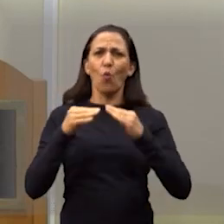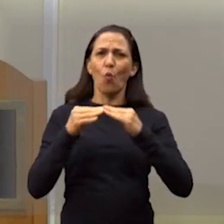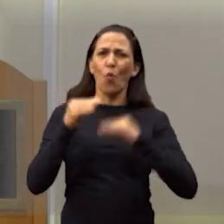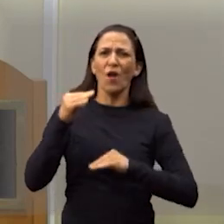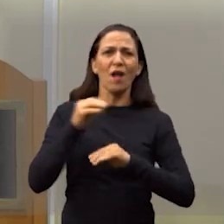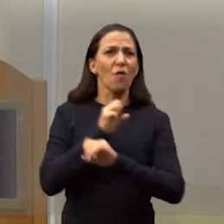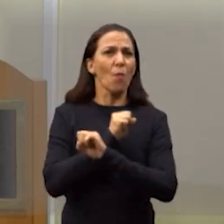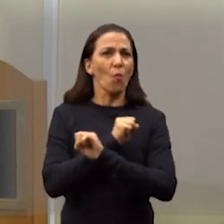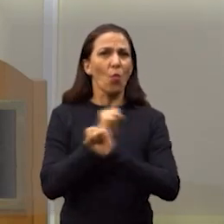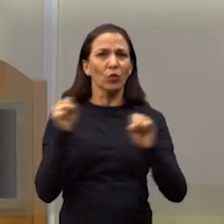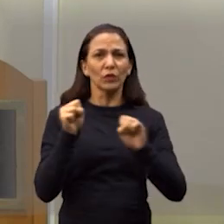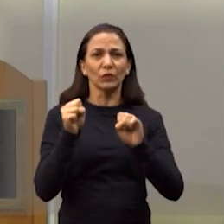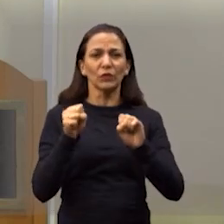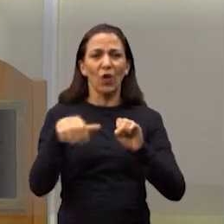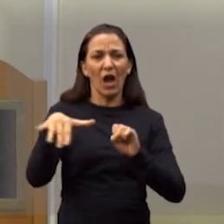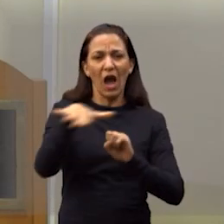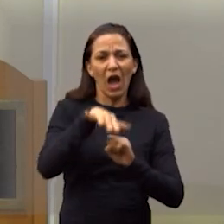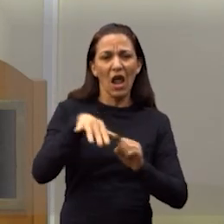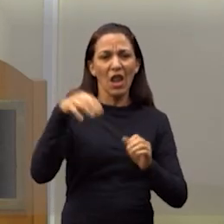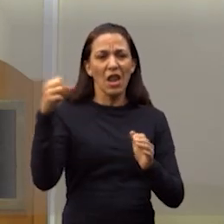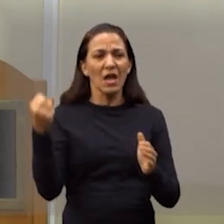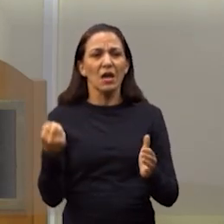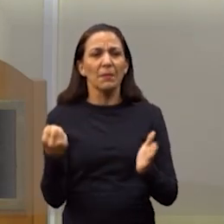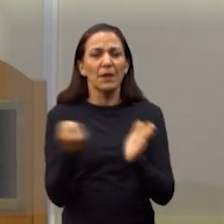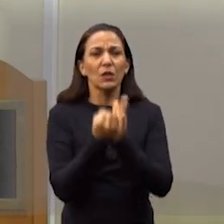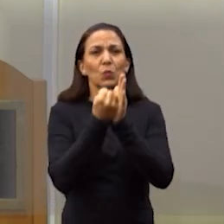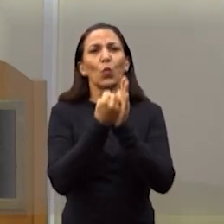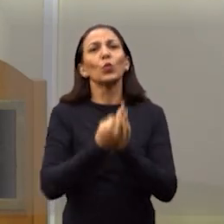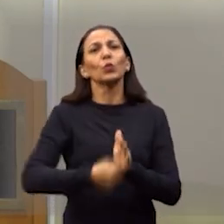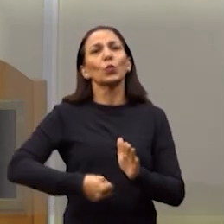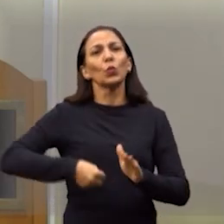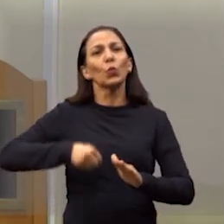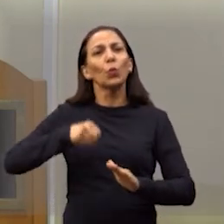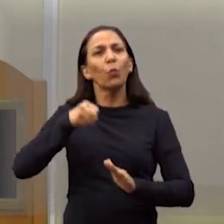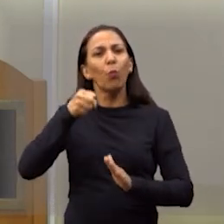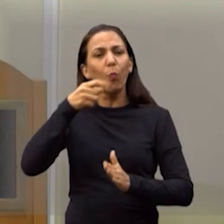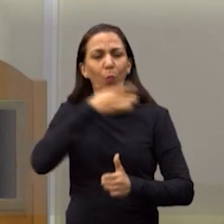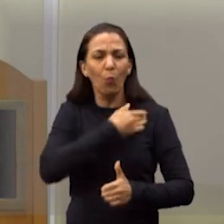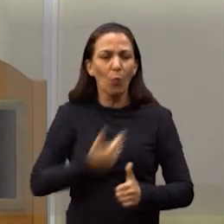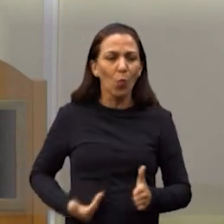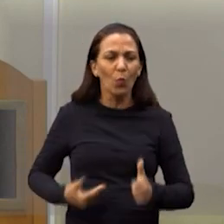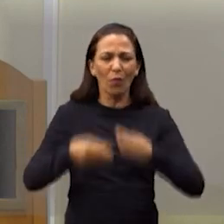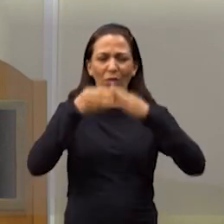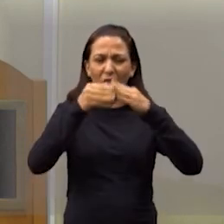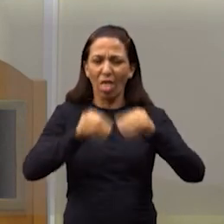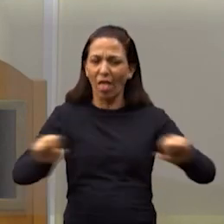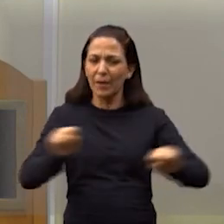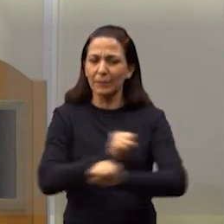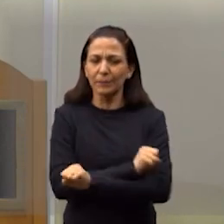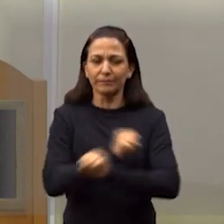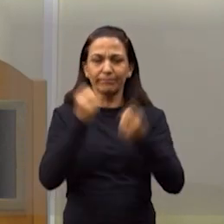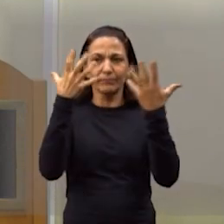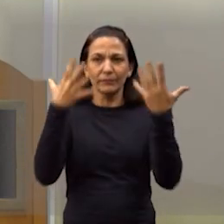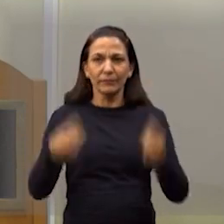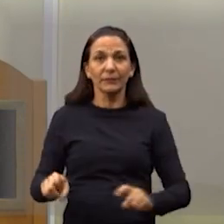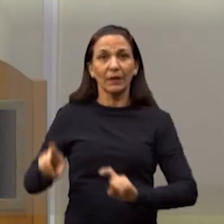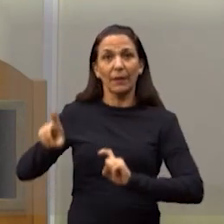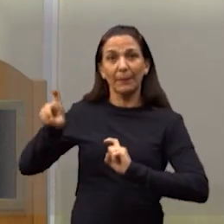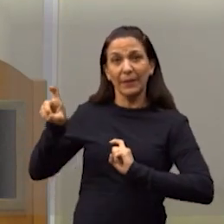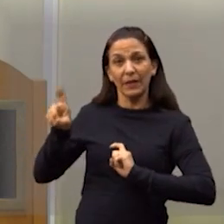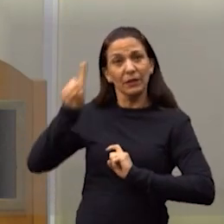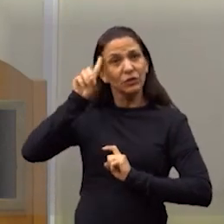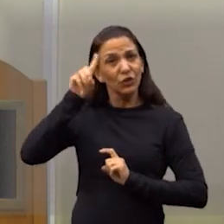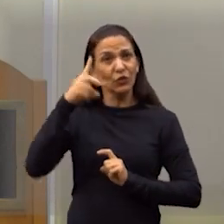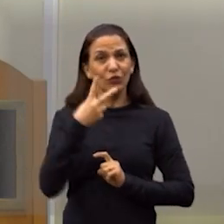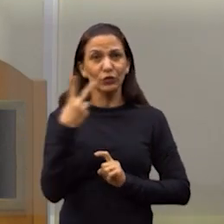formato de dilapidação do nosso patrimônio público o parque Pinheirinho Otaviano e Arruda Campos foi inaugurado em